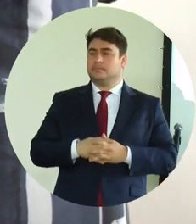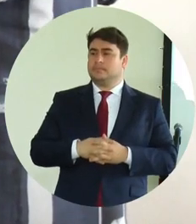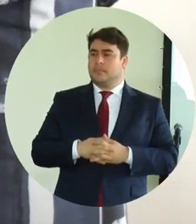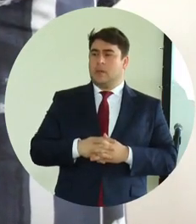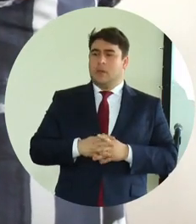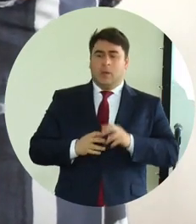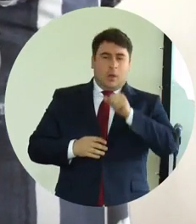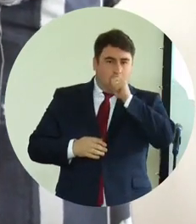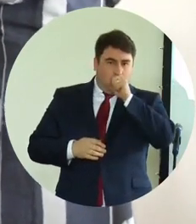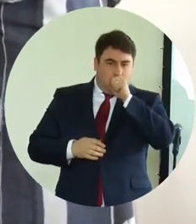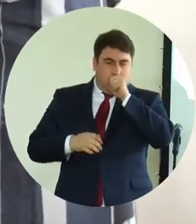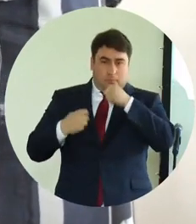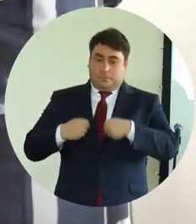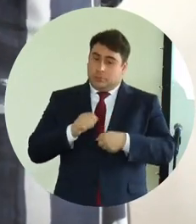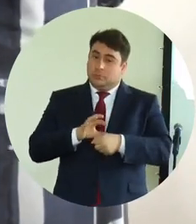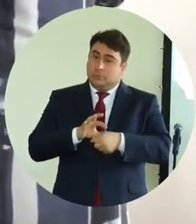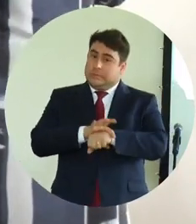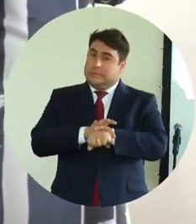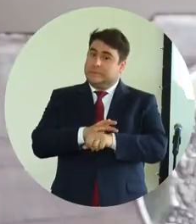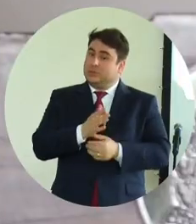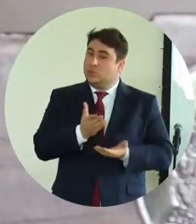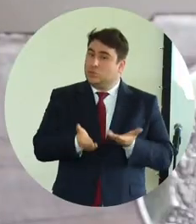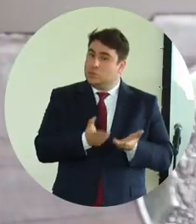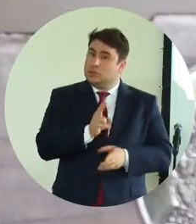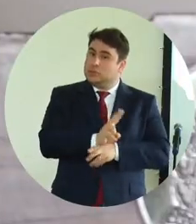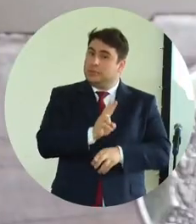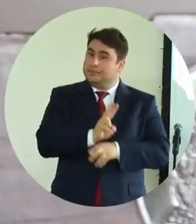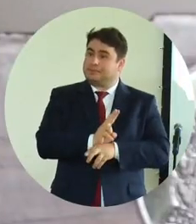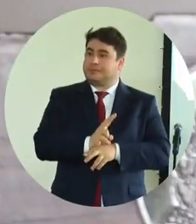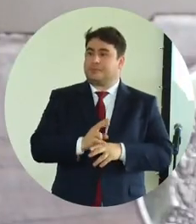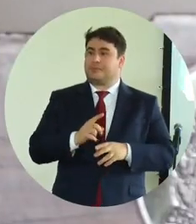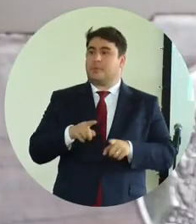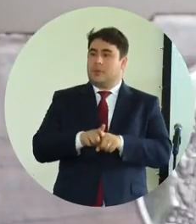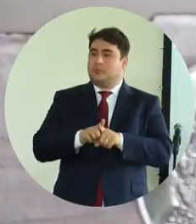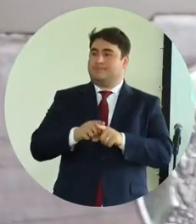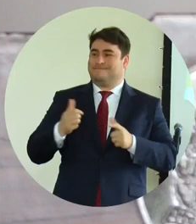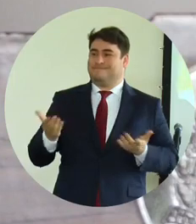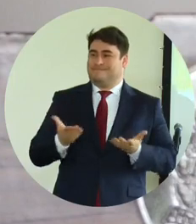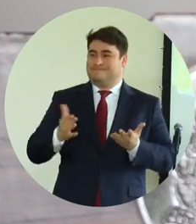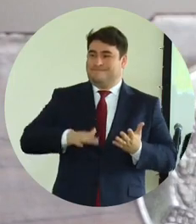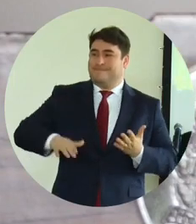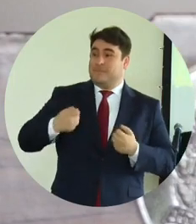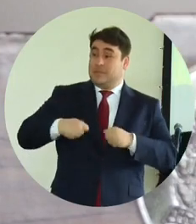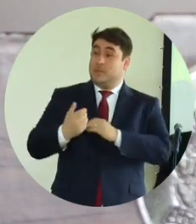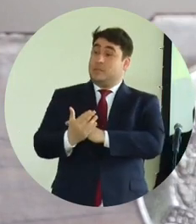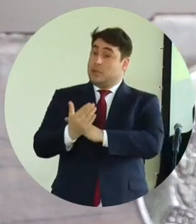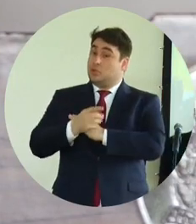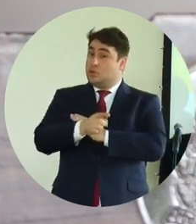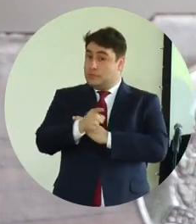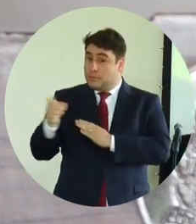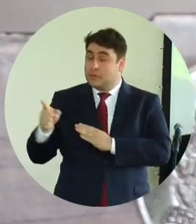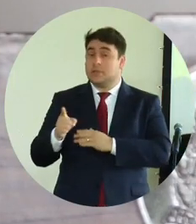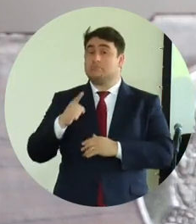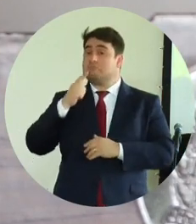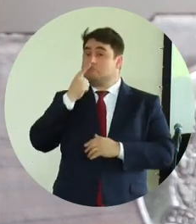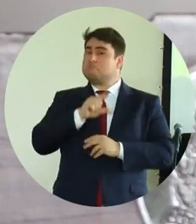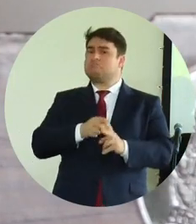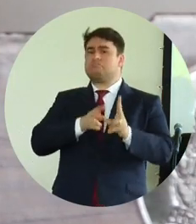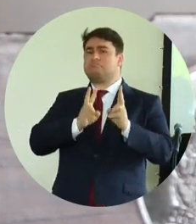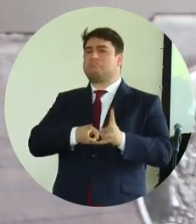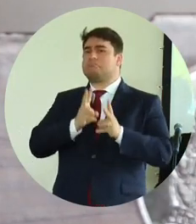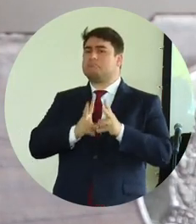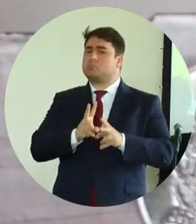Nós precisamos proteger a Lei de Cotas e nós precisamos da ajuda de vocês para